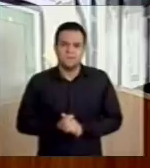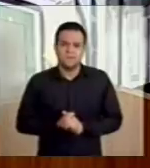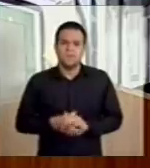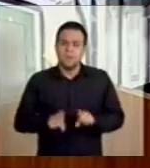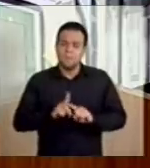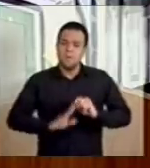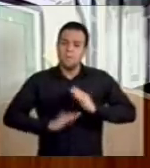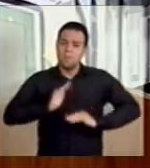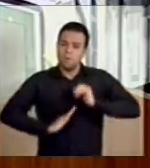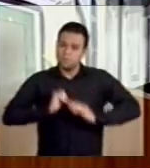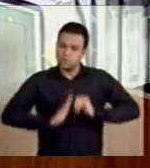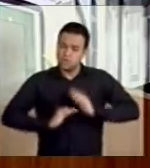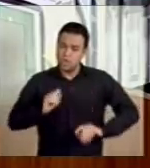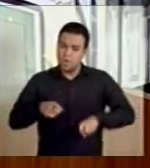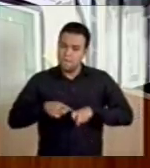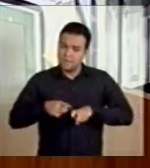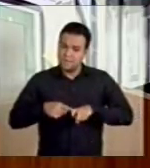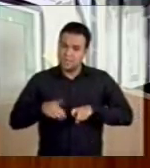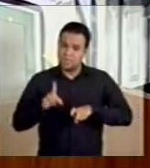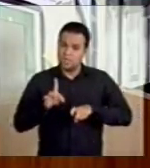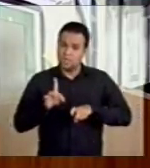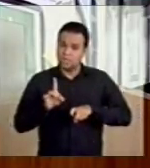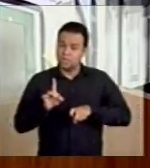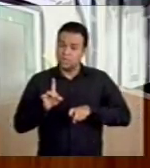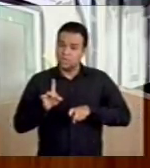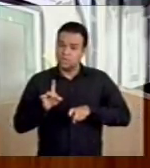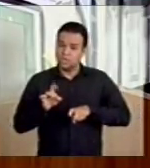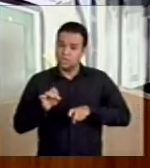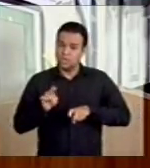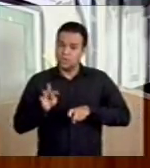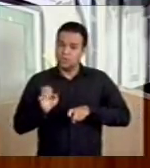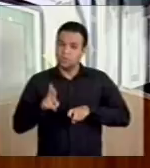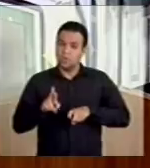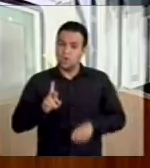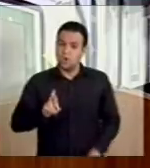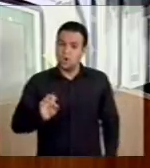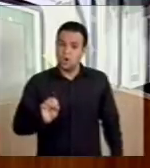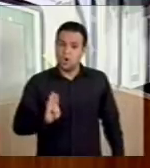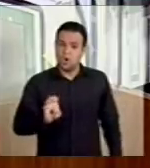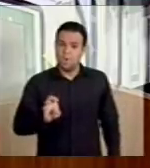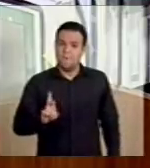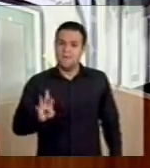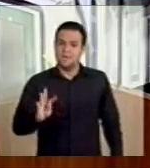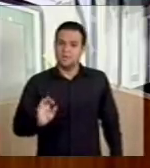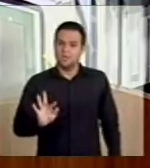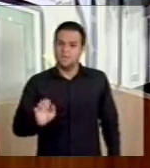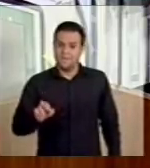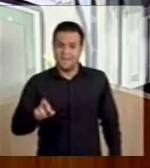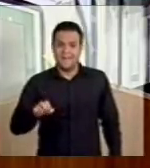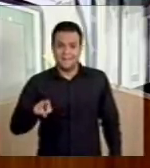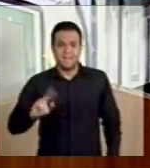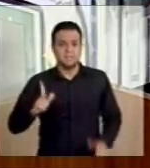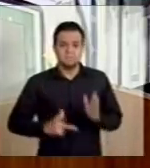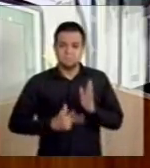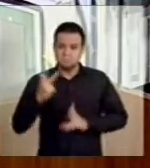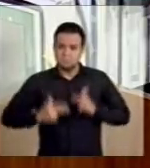profissional da medicina, o doutor Farina, Roberto Farina, um grande cirurgião